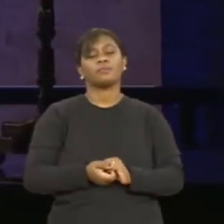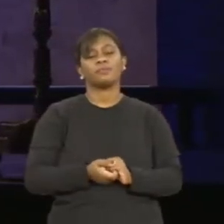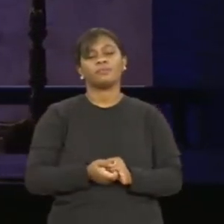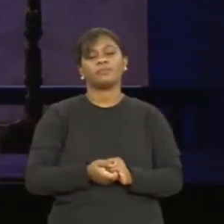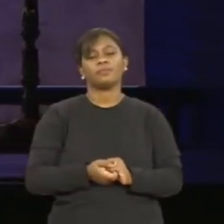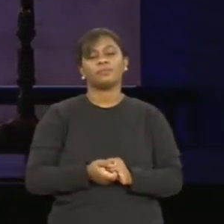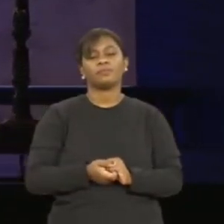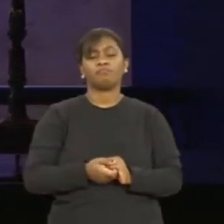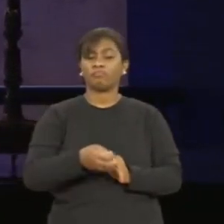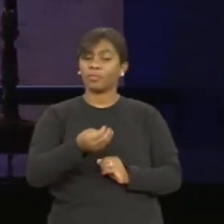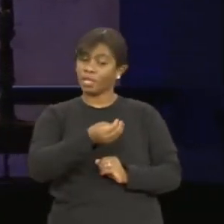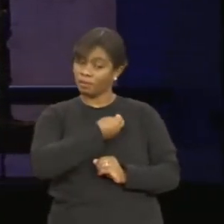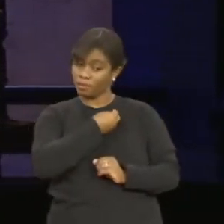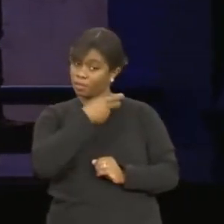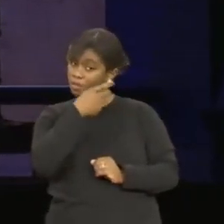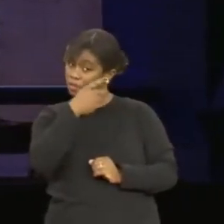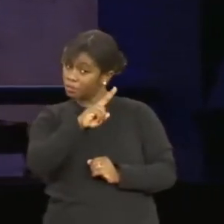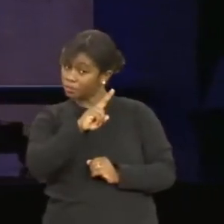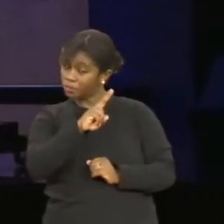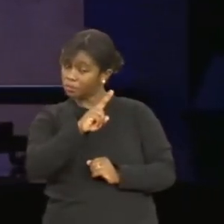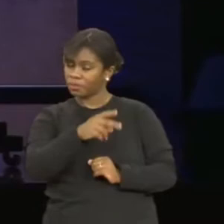A vida é sua.